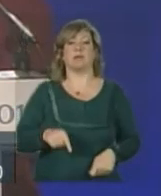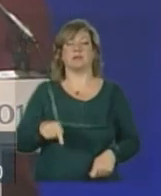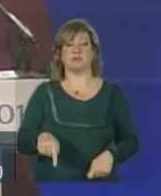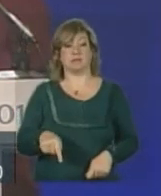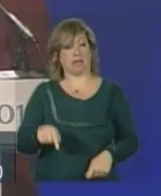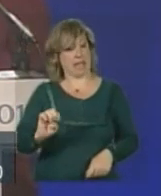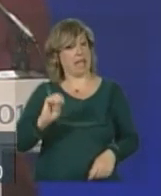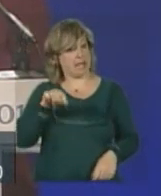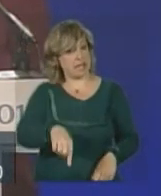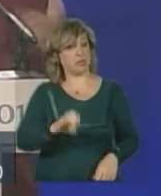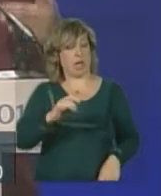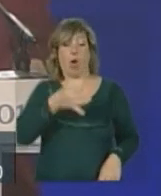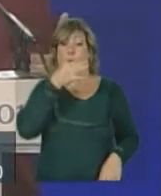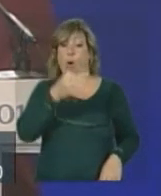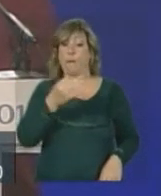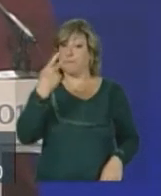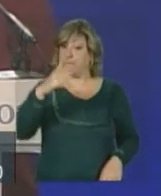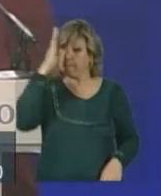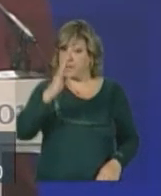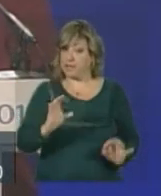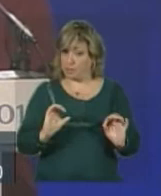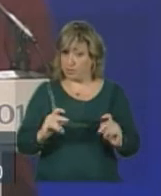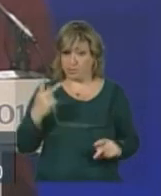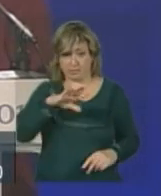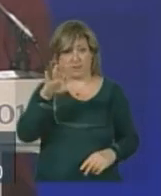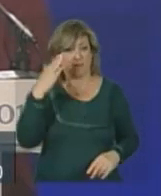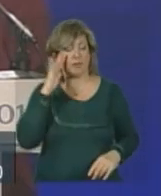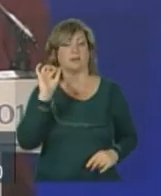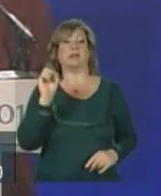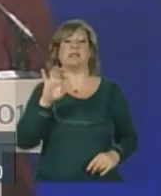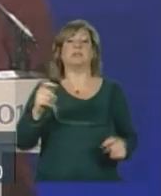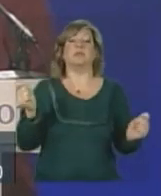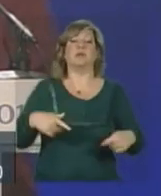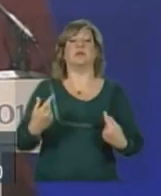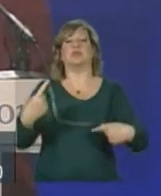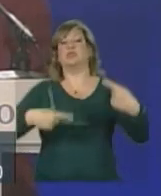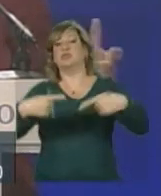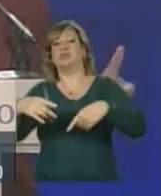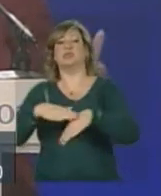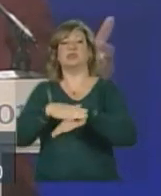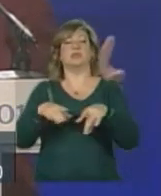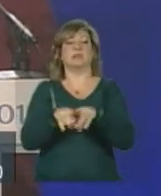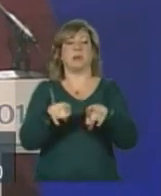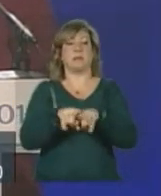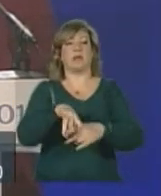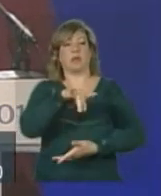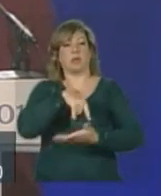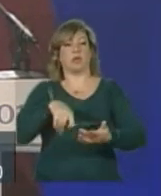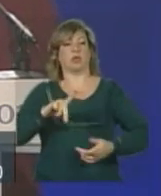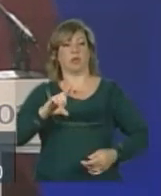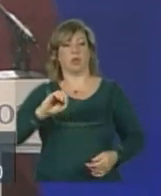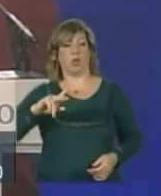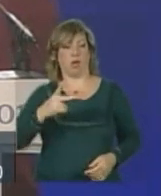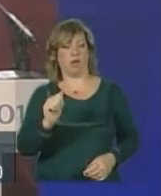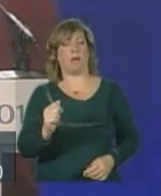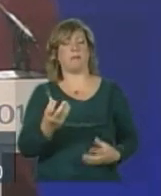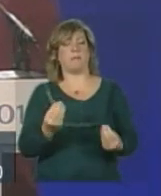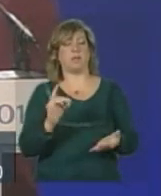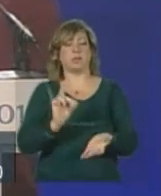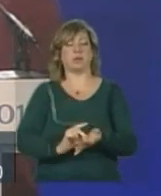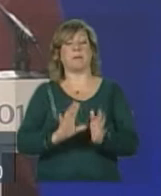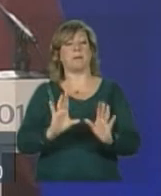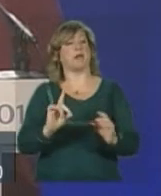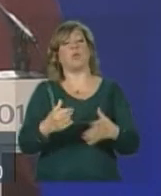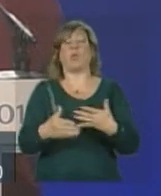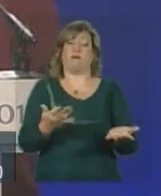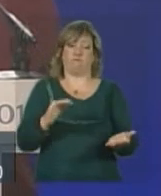posição do Brasil, viu, gente? Se pudesse também discutir a rodada de Doha de uma forma muito efetiva. Mas, de qualquer